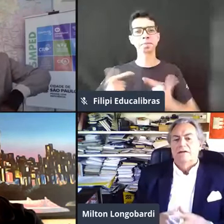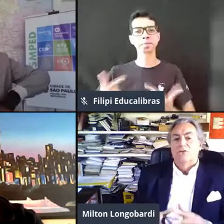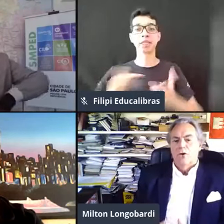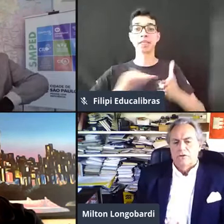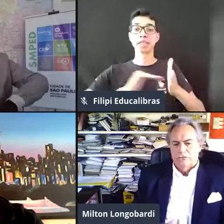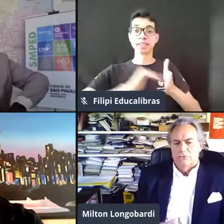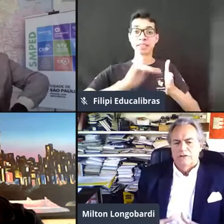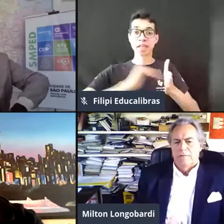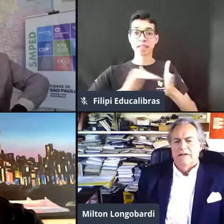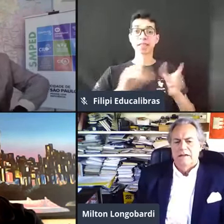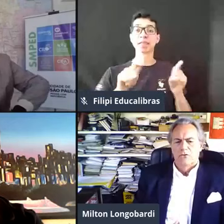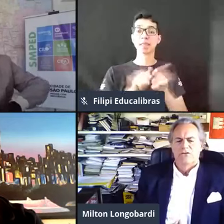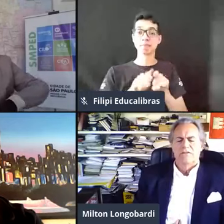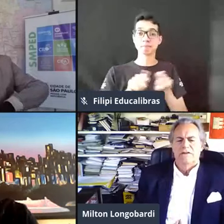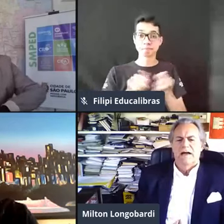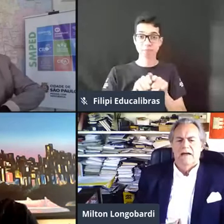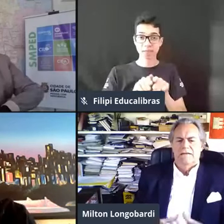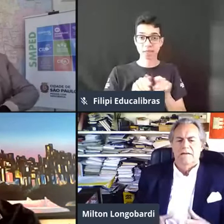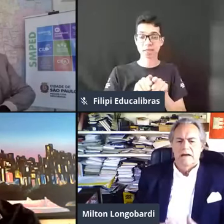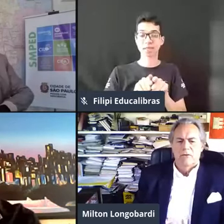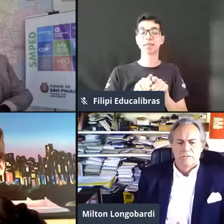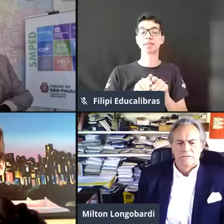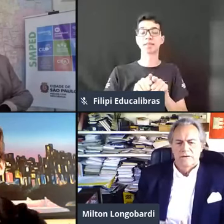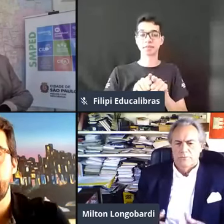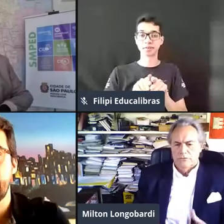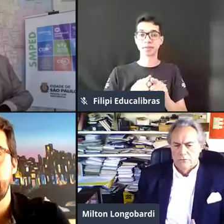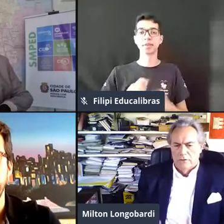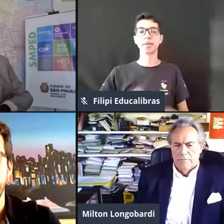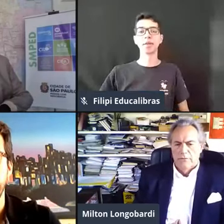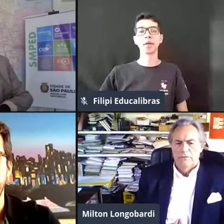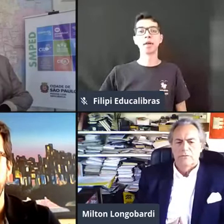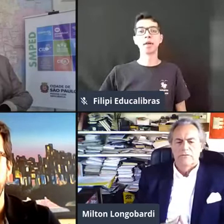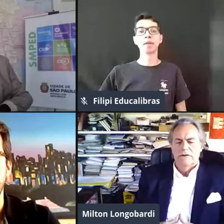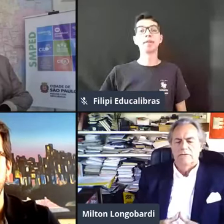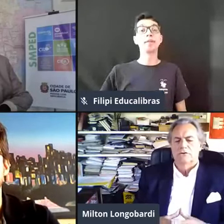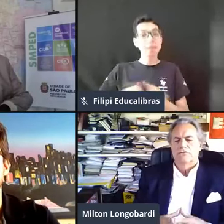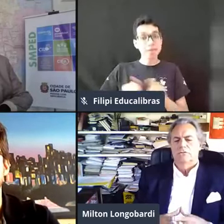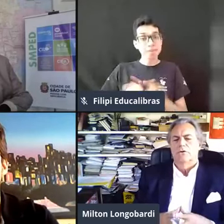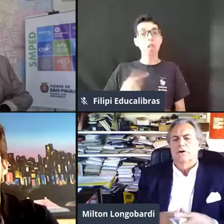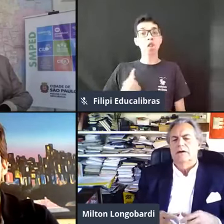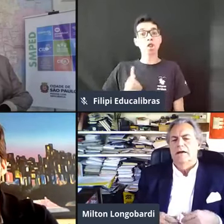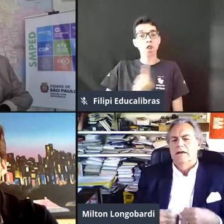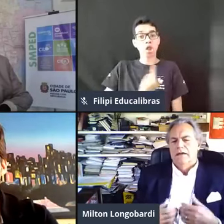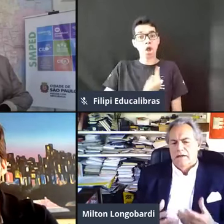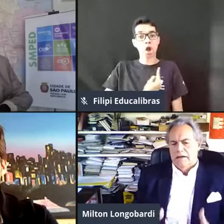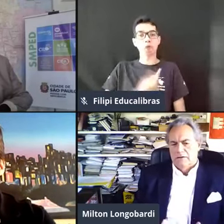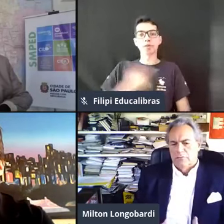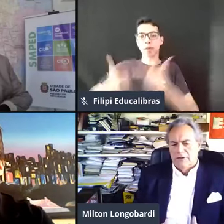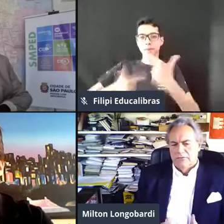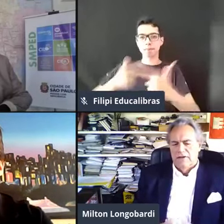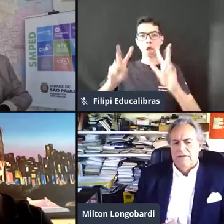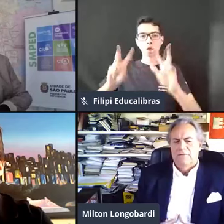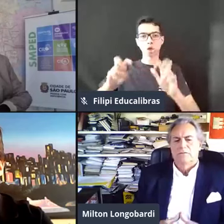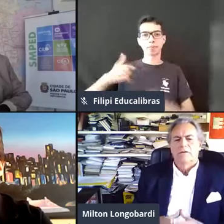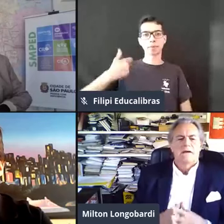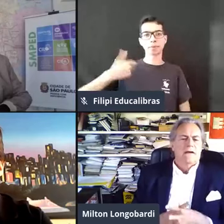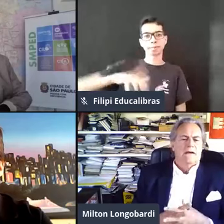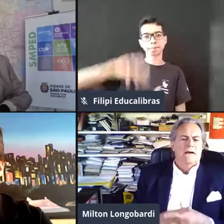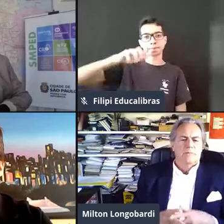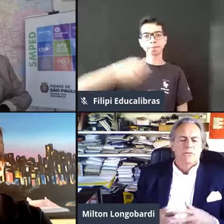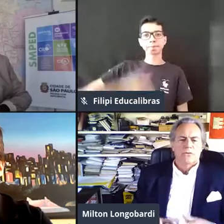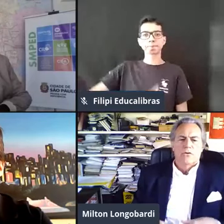que nós, com o trabalho da longevidade, na qual tivemos todo o apoio do governador João Dória, do